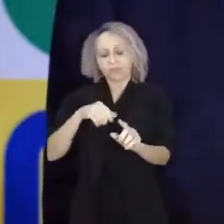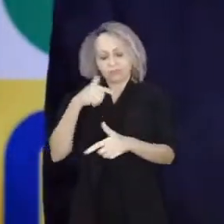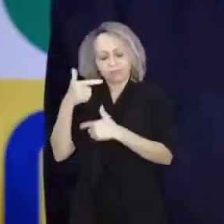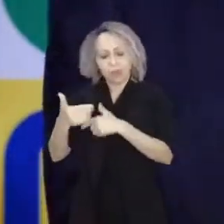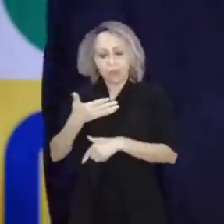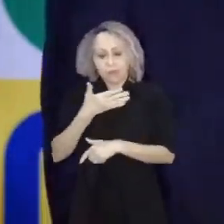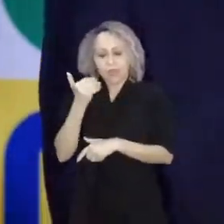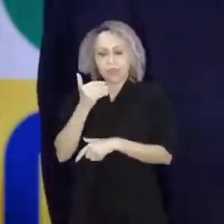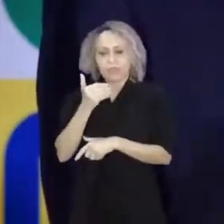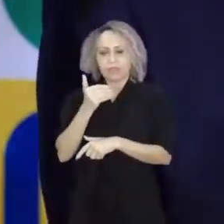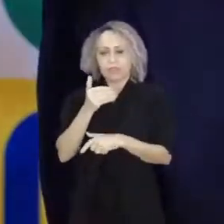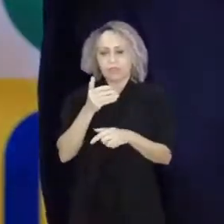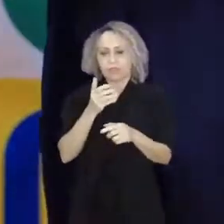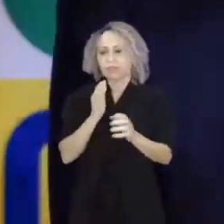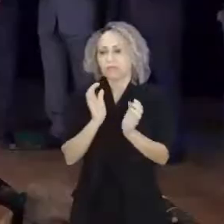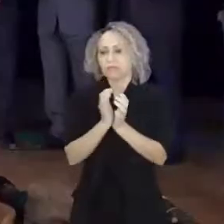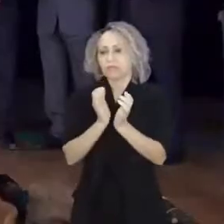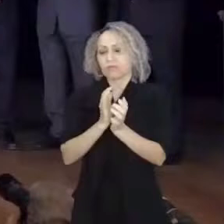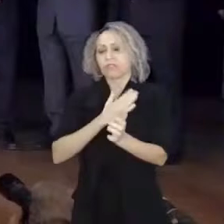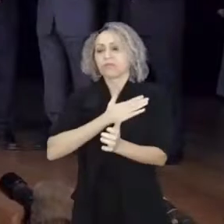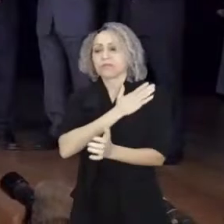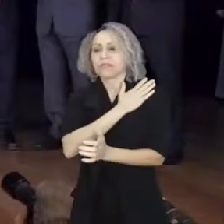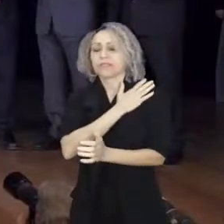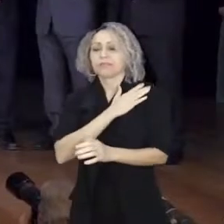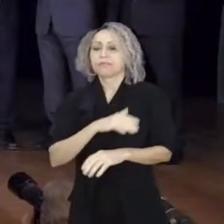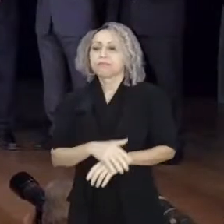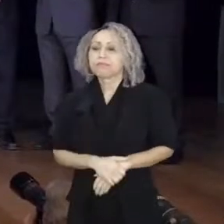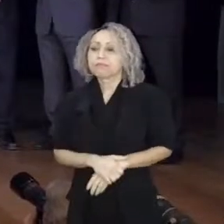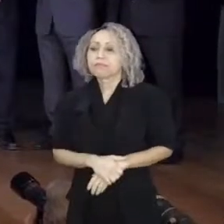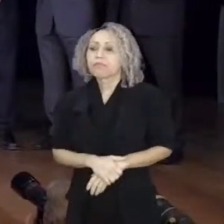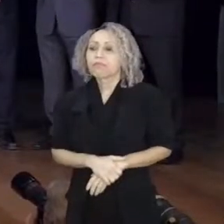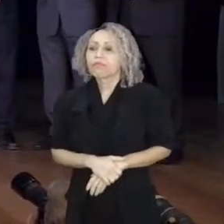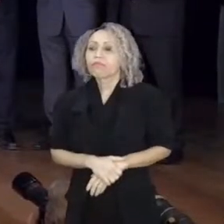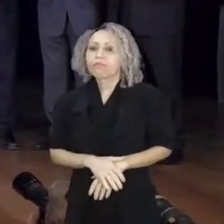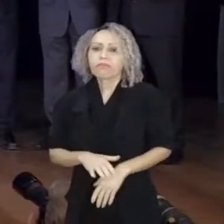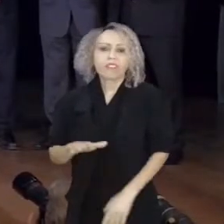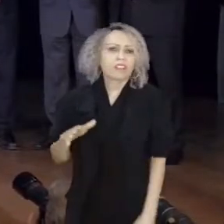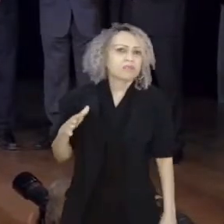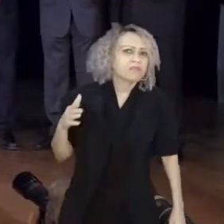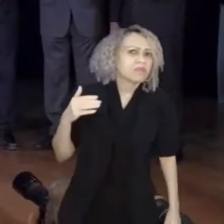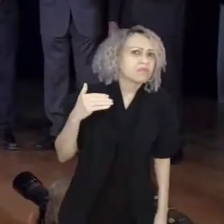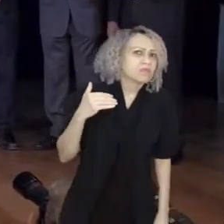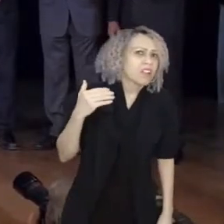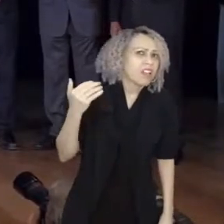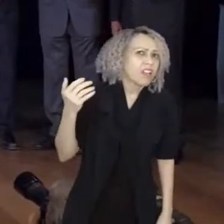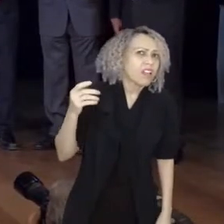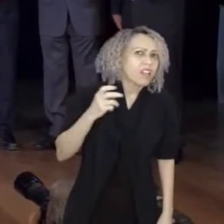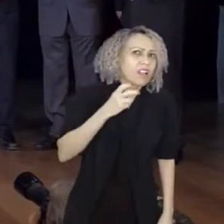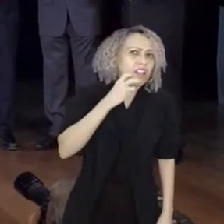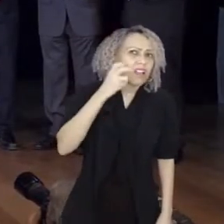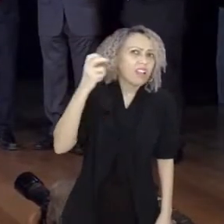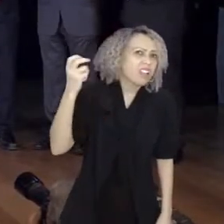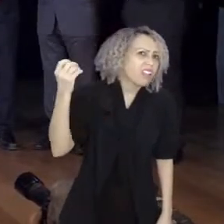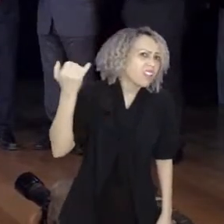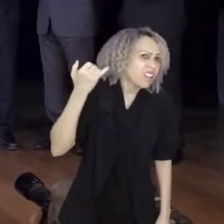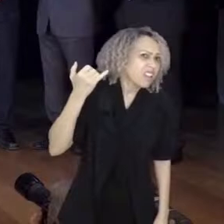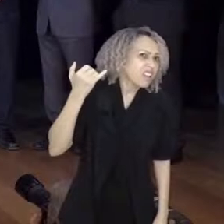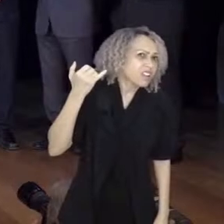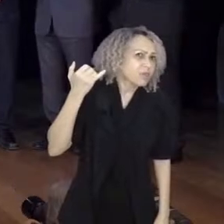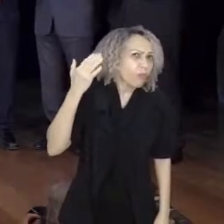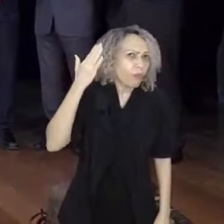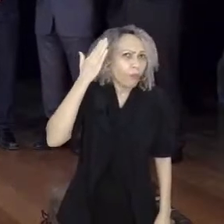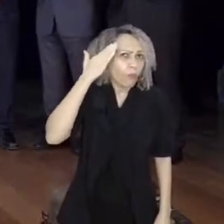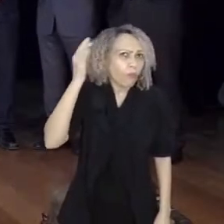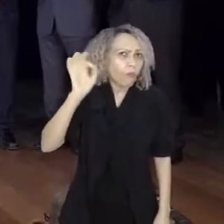Adianta gritar que eu não consigo entender. Pessoal, tá, Renata,